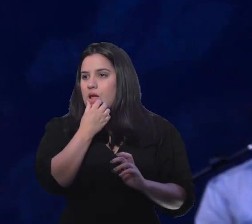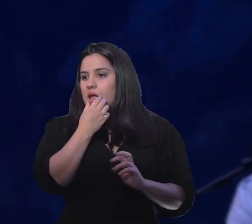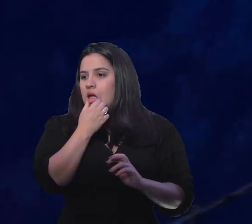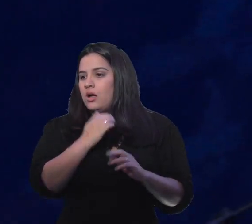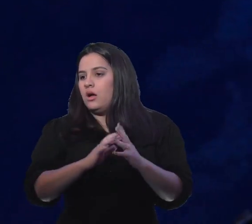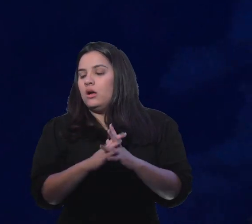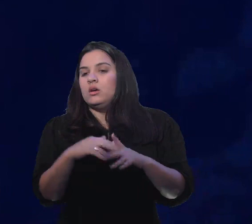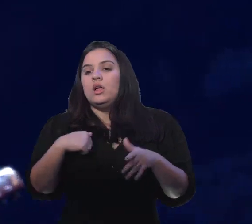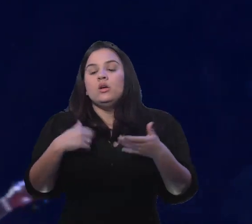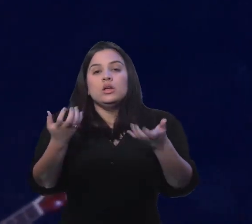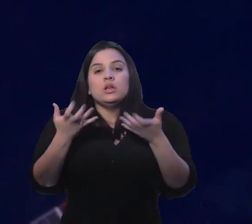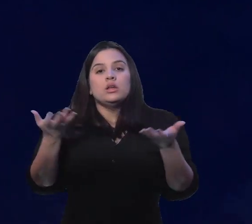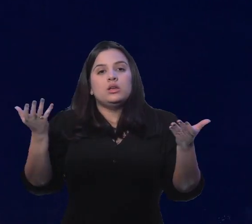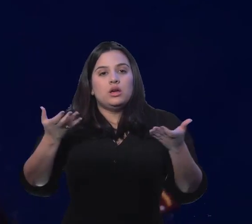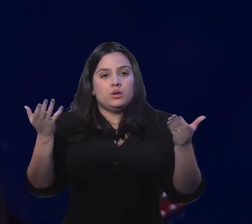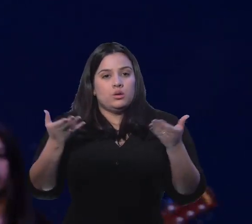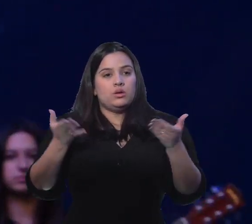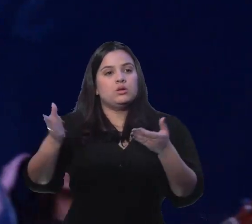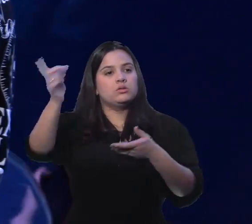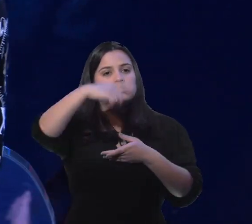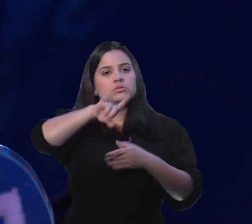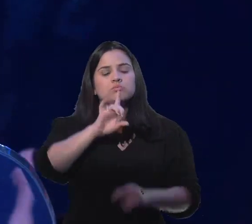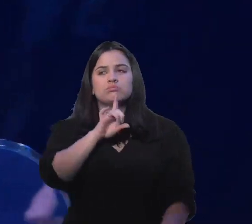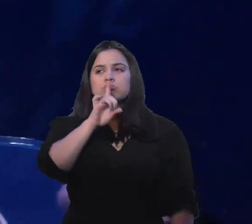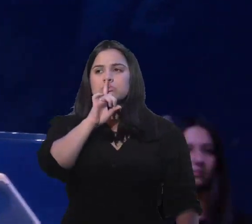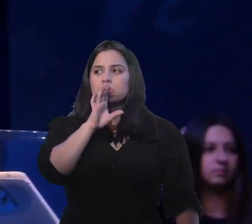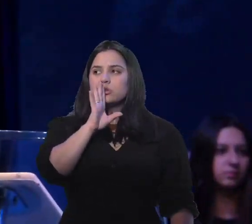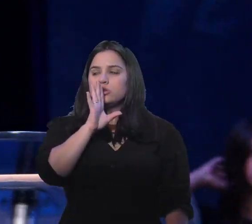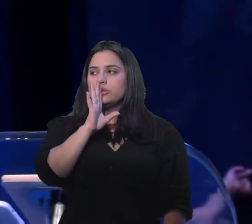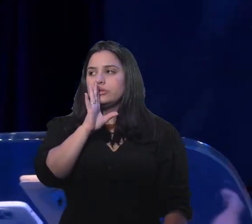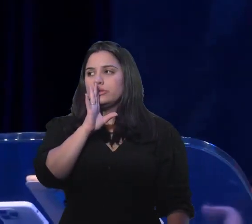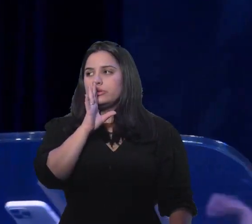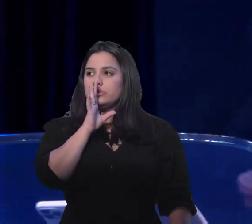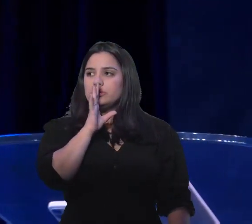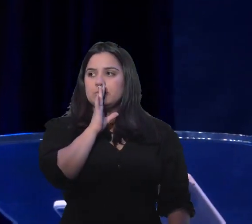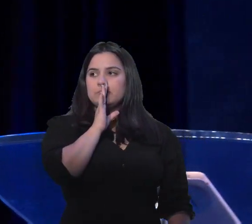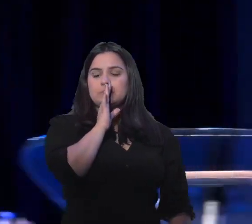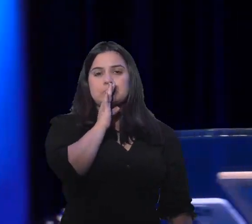Eu queria que agora você, em silêncio,